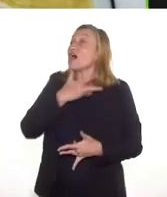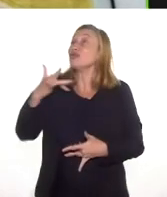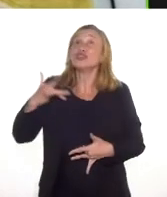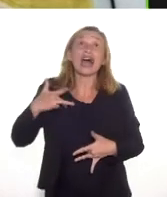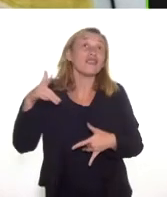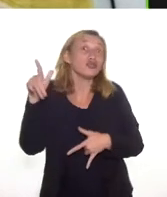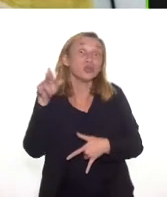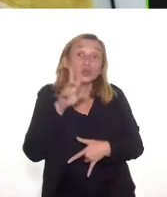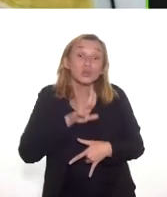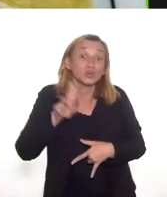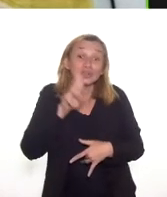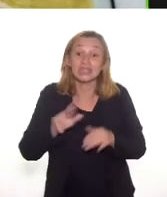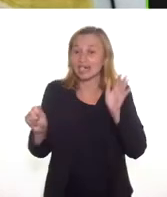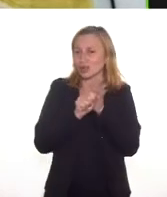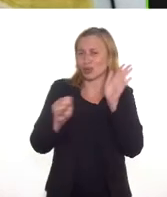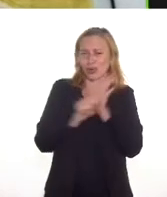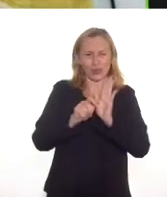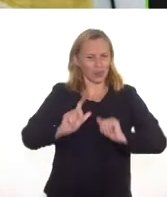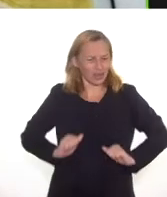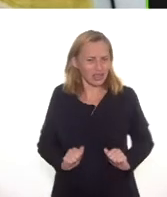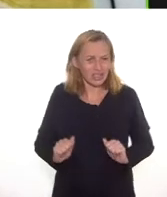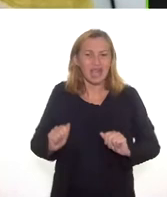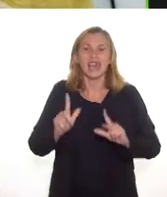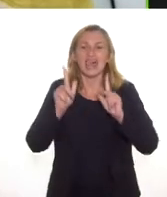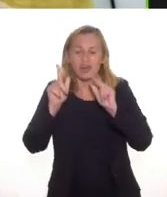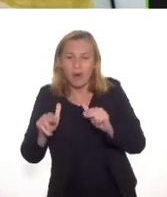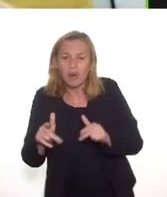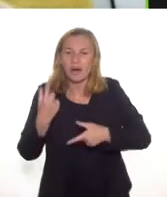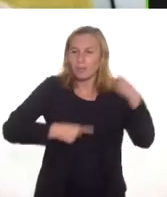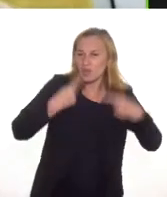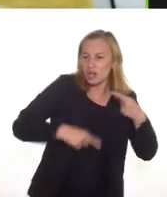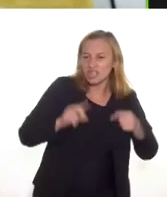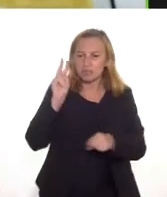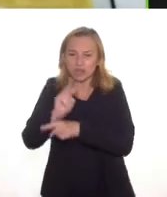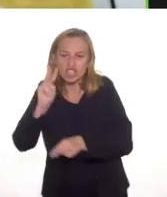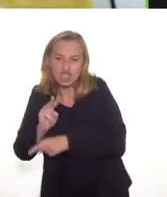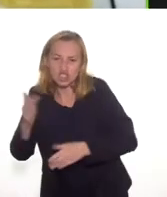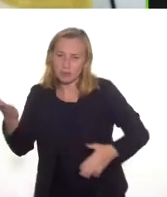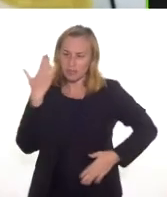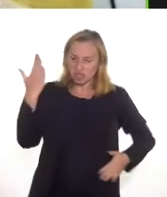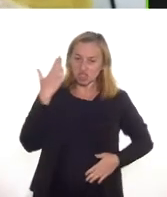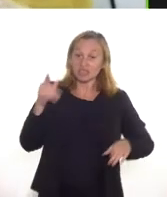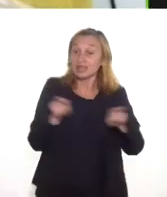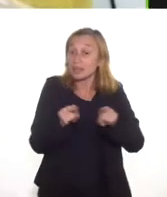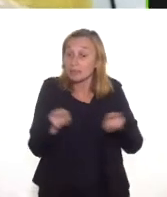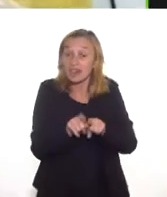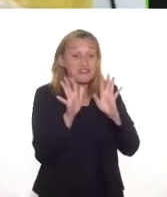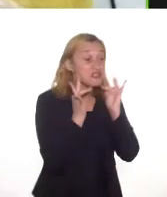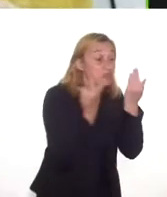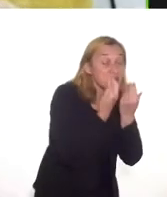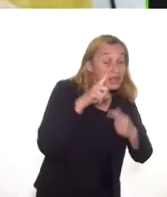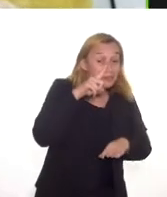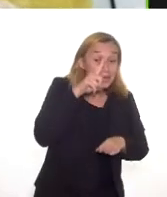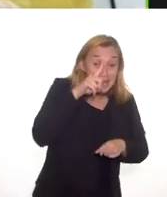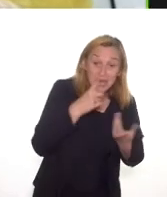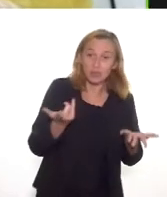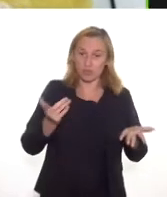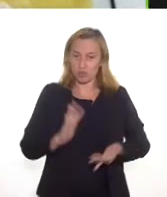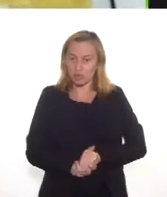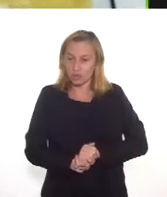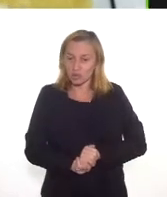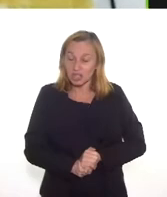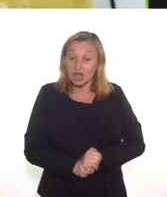drogas. A mesma política de defender os marginais e colocar as famílias em situação de perigo, assim como colocaram as famílias que